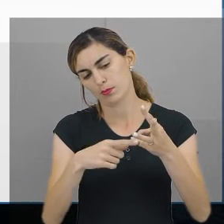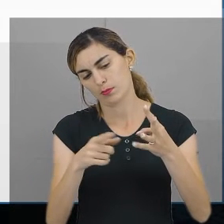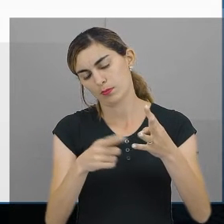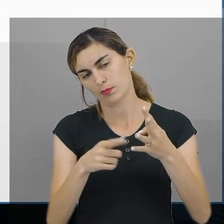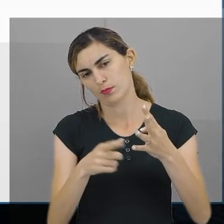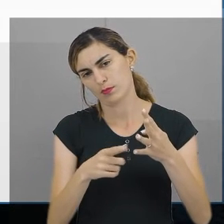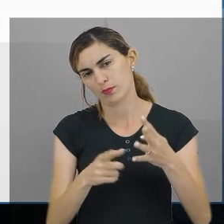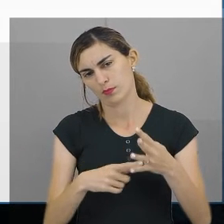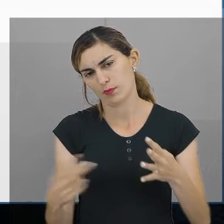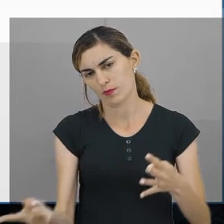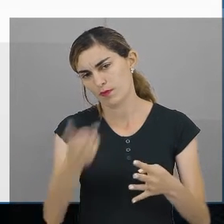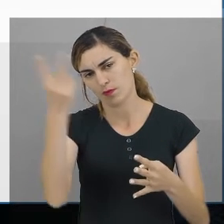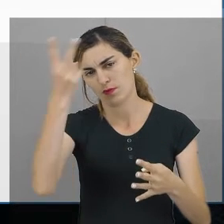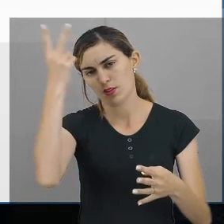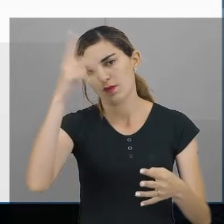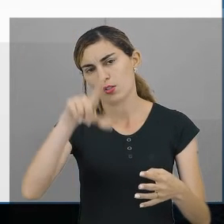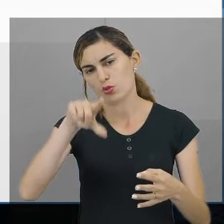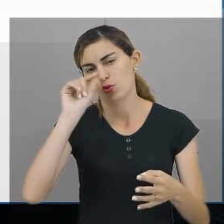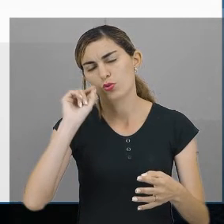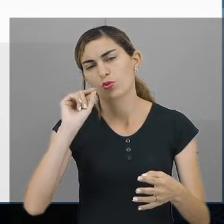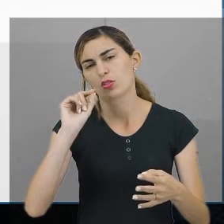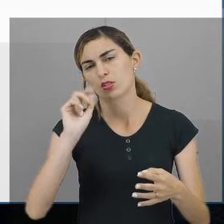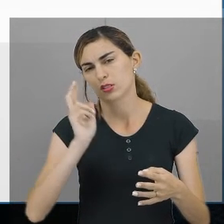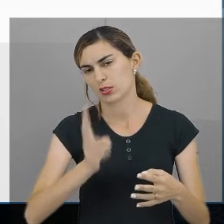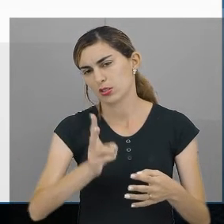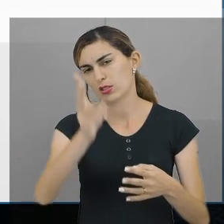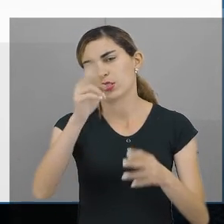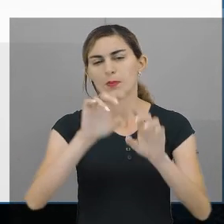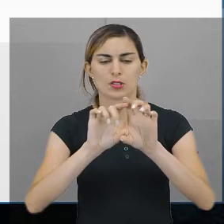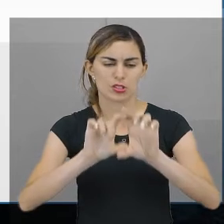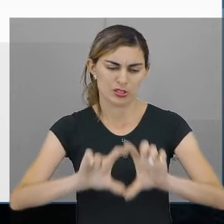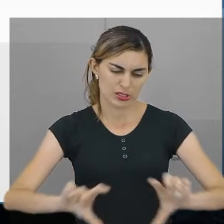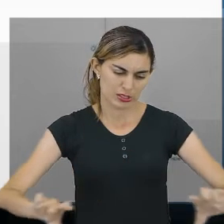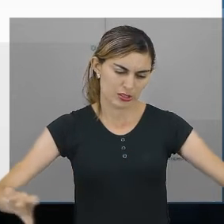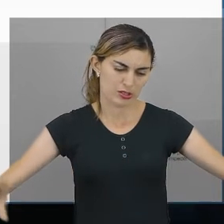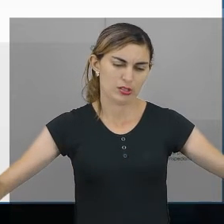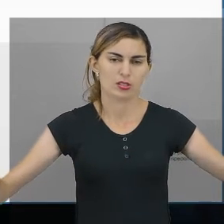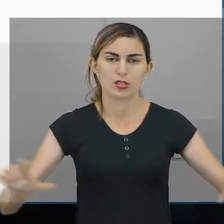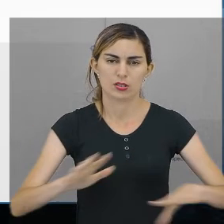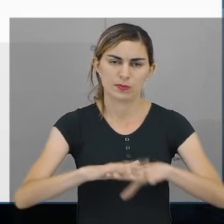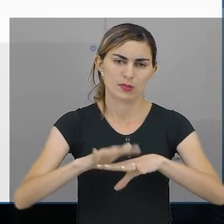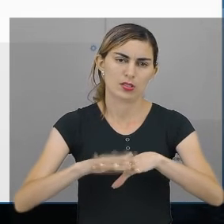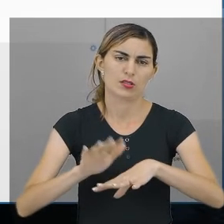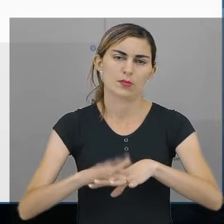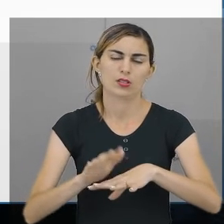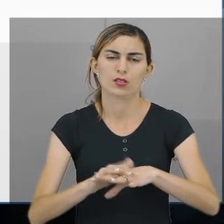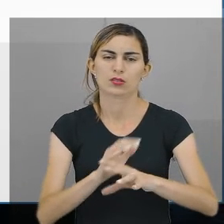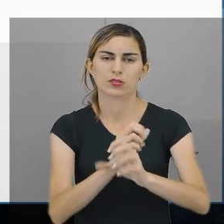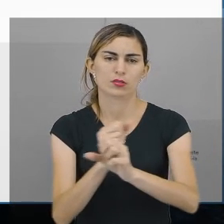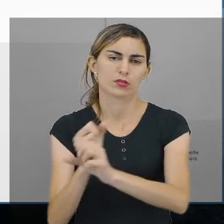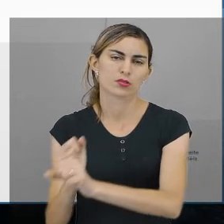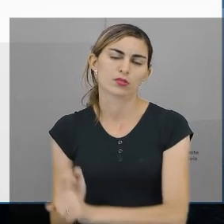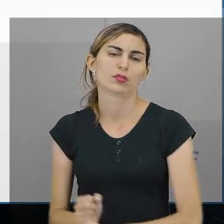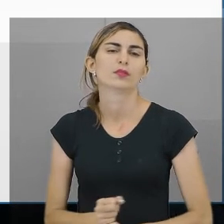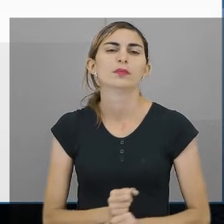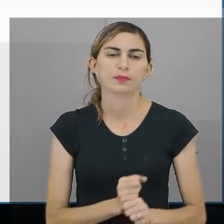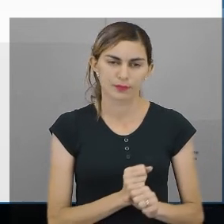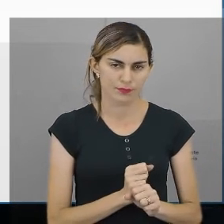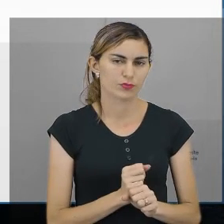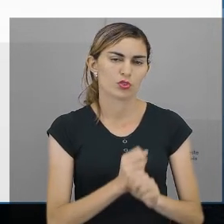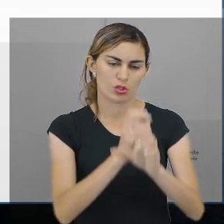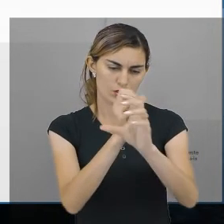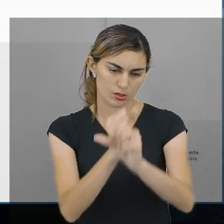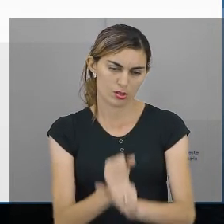com valor a ser definido, recebe uma grande expressão numérica que envolve as outras 3 e exibe o